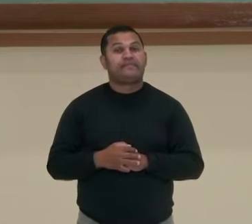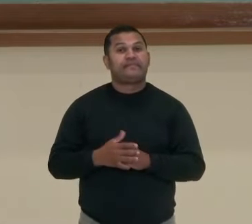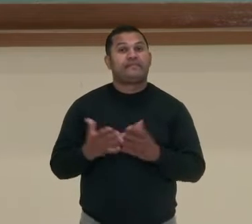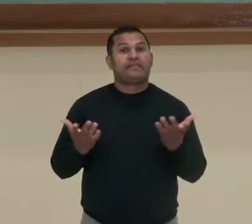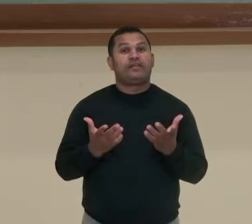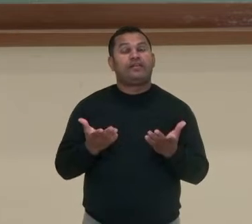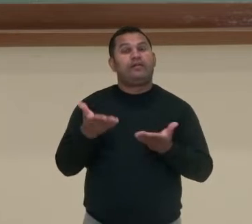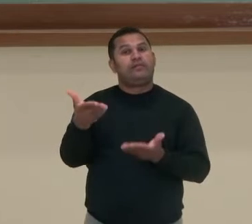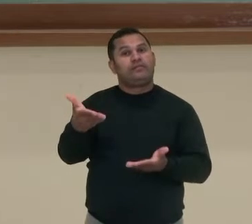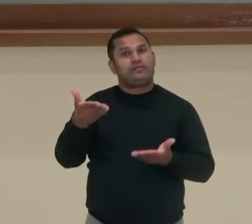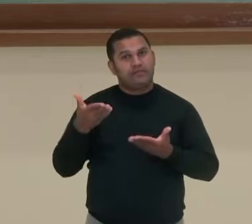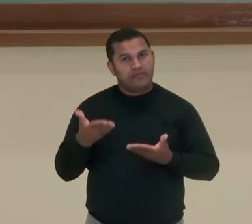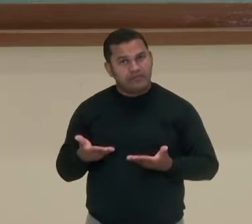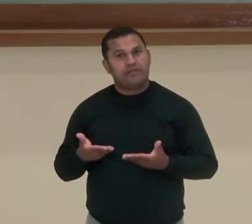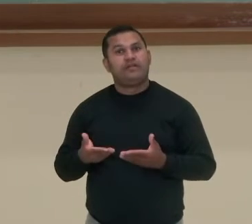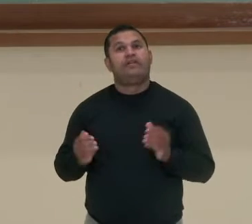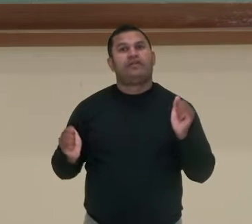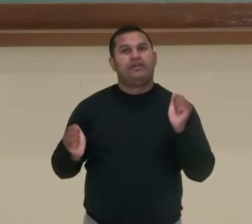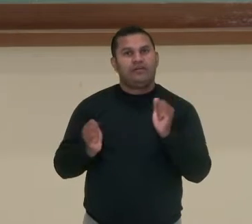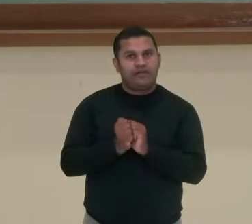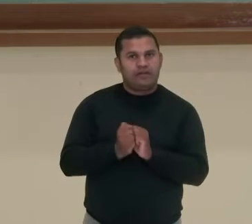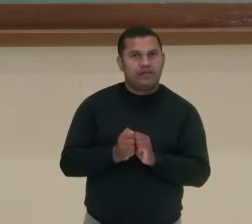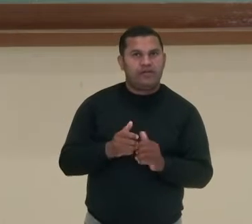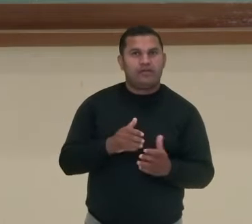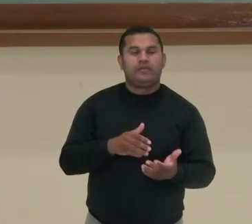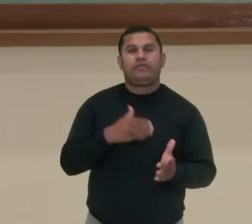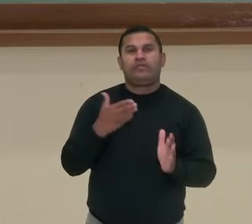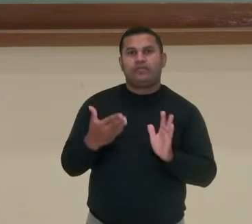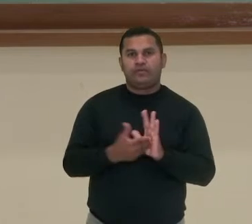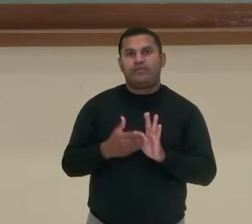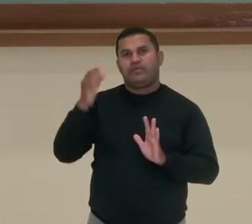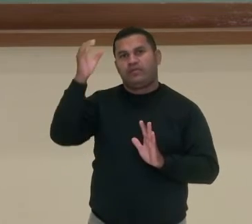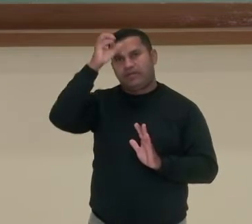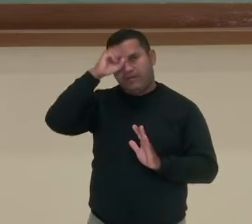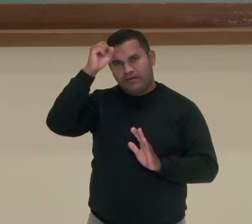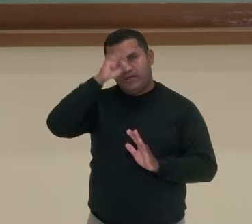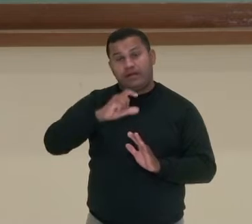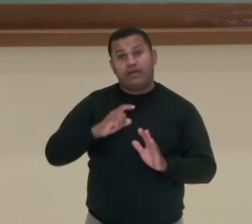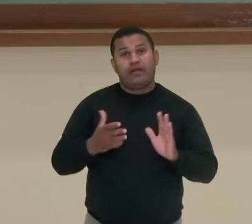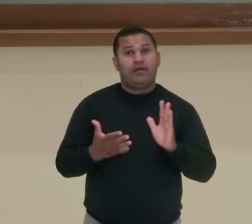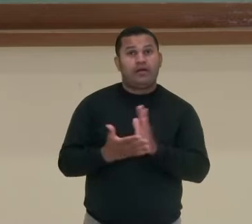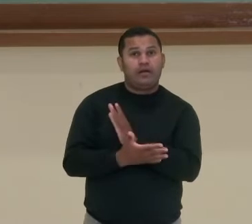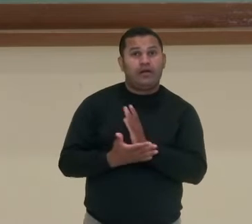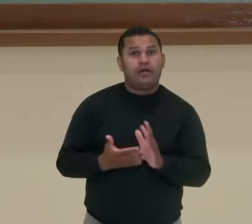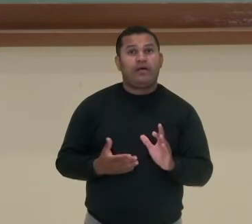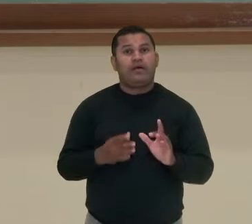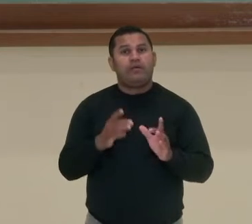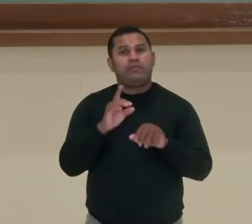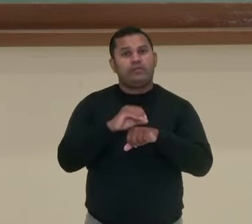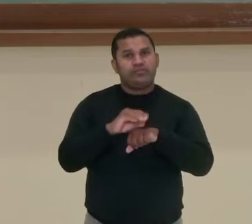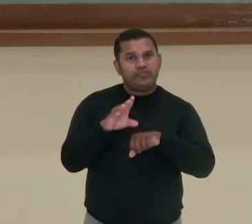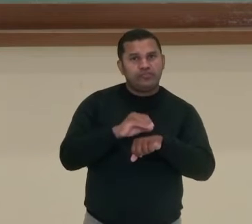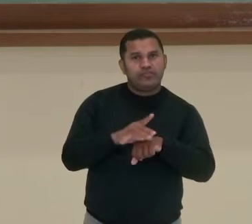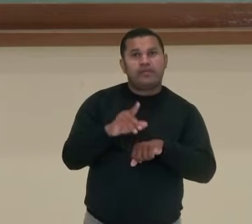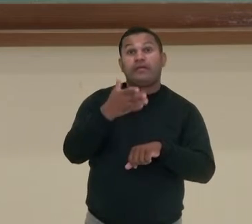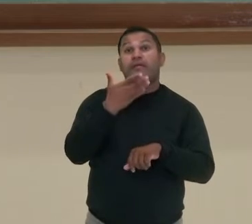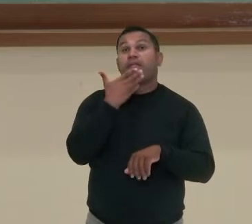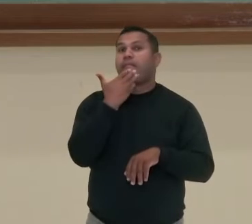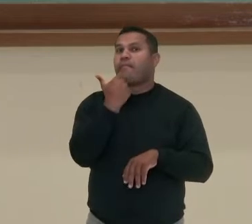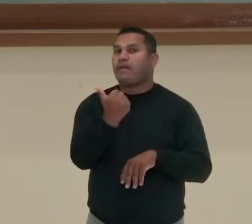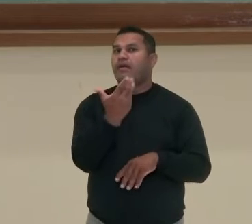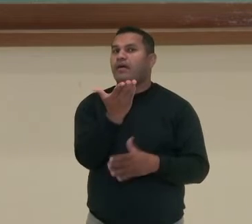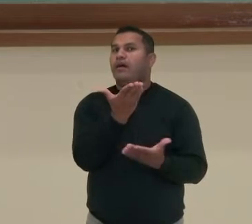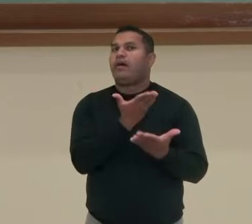Secretaria da Educação do Estado do Paraná, sejam todos bem-vindos e vamos trabalhar aí com algumas dicas que podemos melhorar os nossos estudos